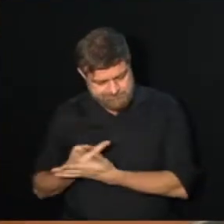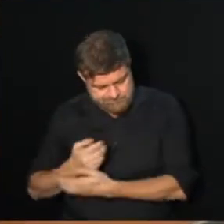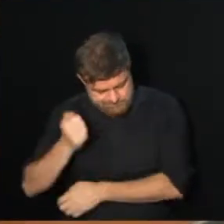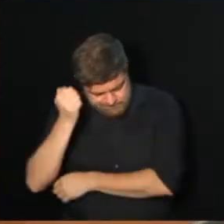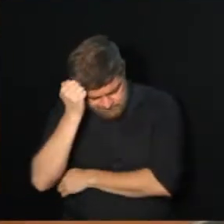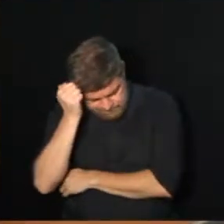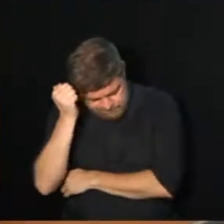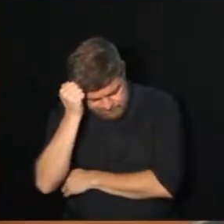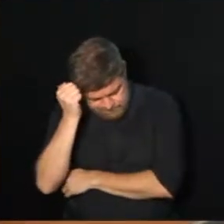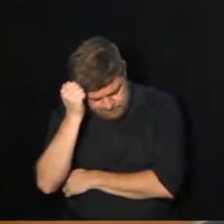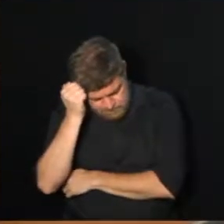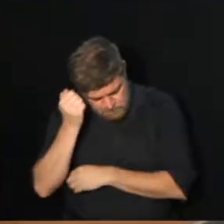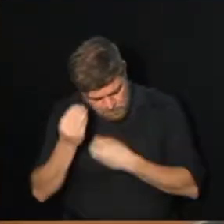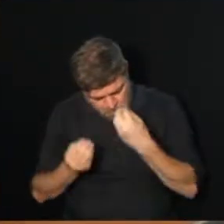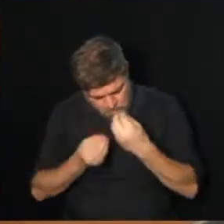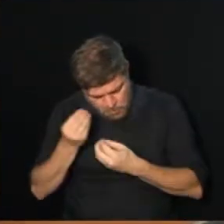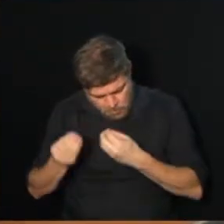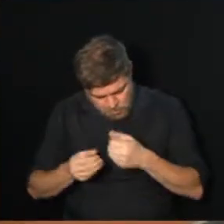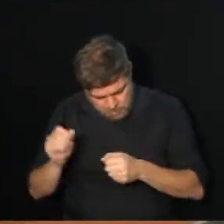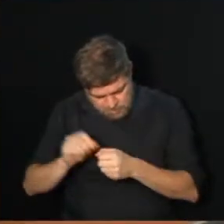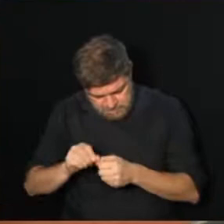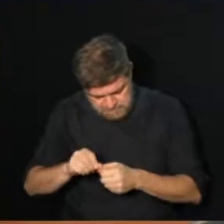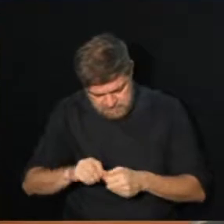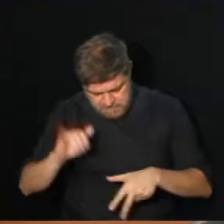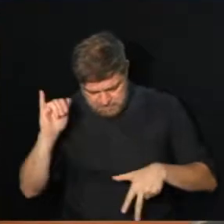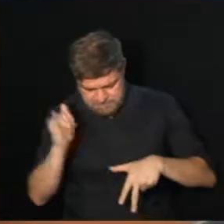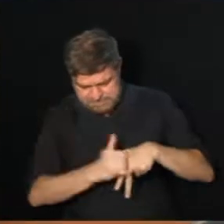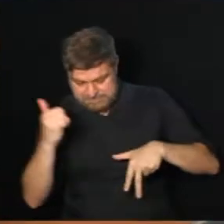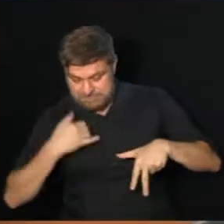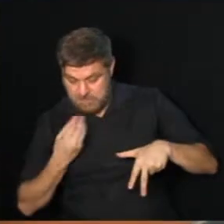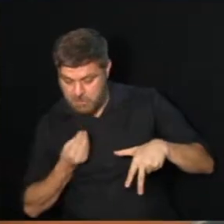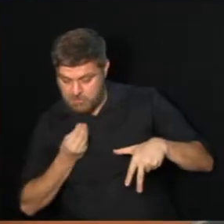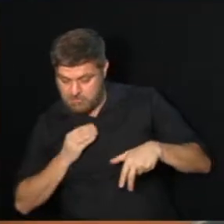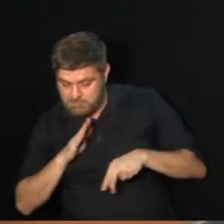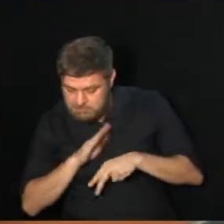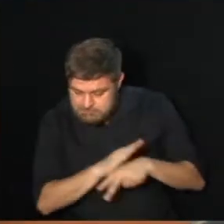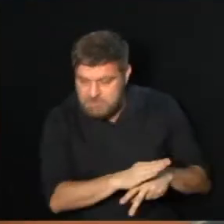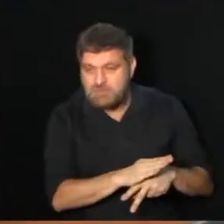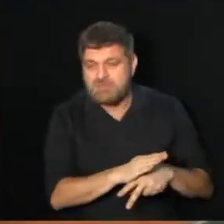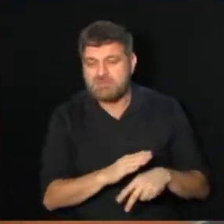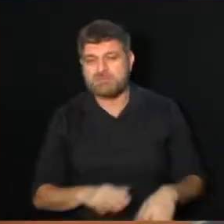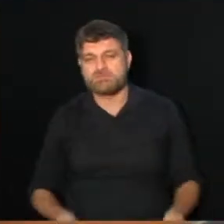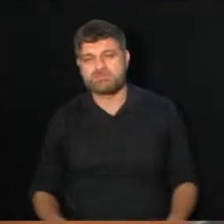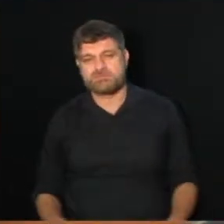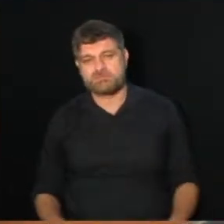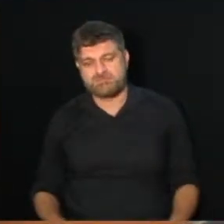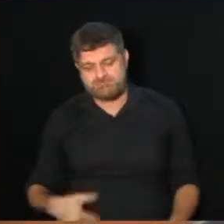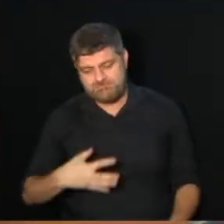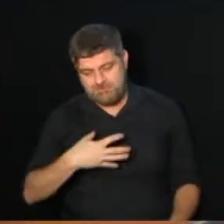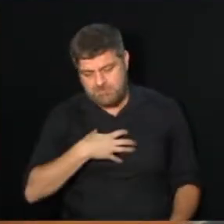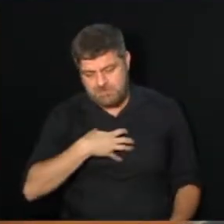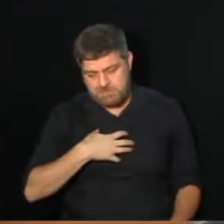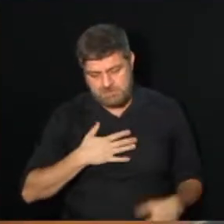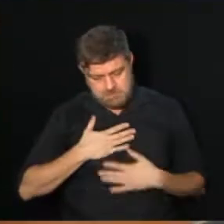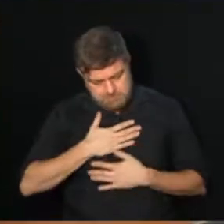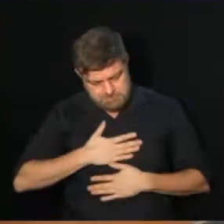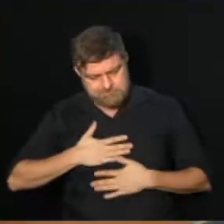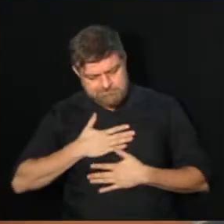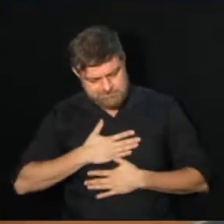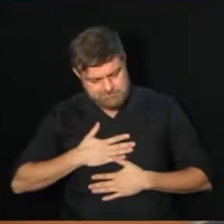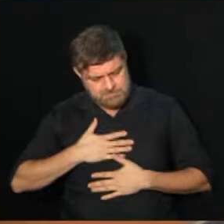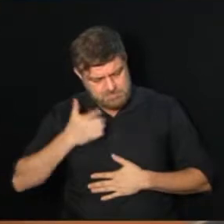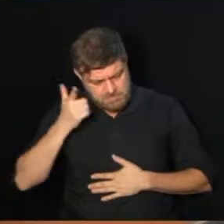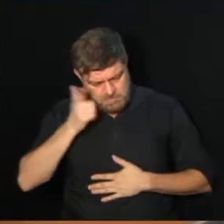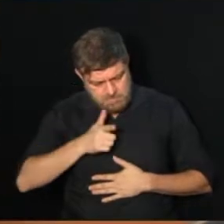pensar como aquilo pode ser reparado, como a vítima pode ser reparada, e se sinta contemplada nisso.